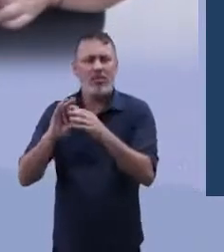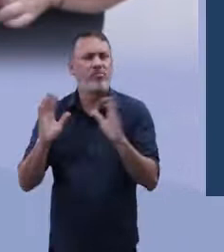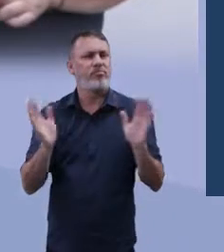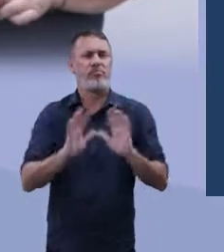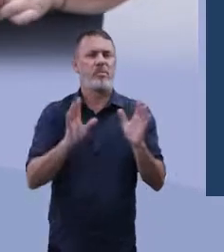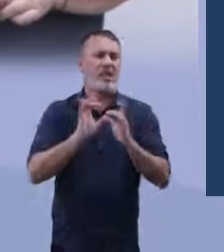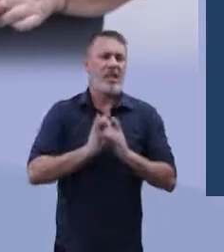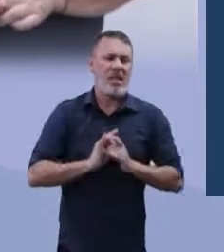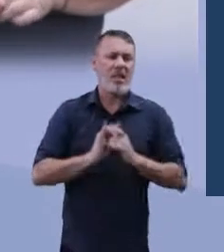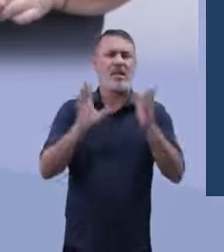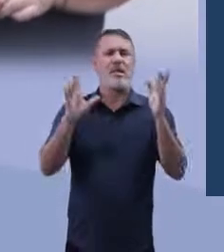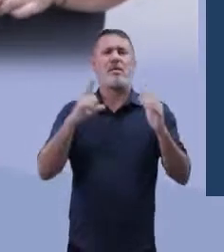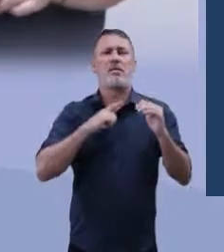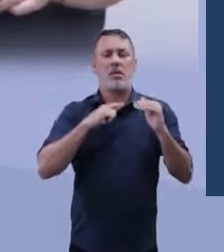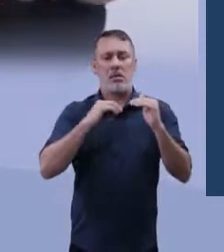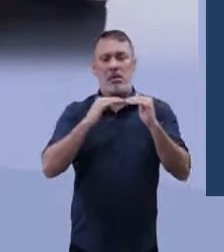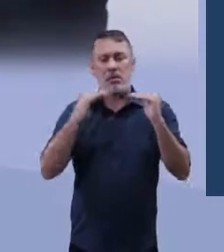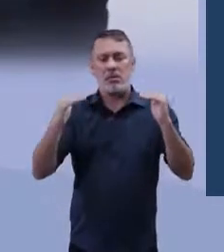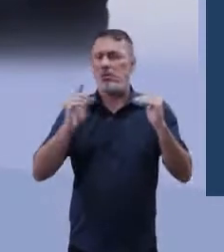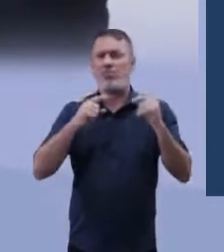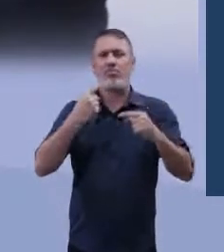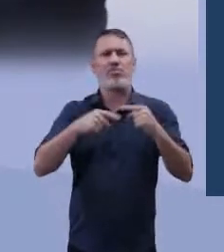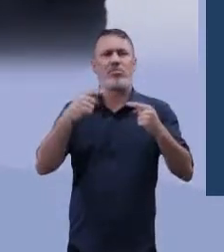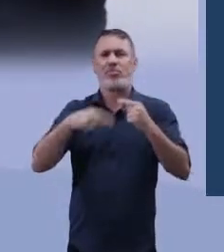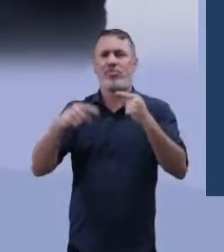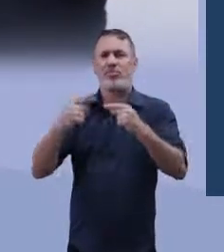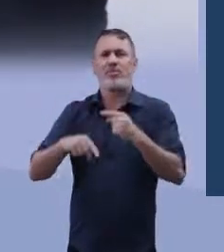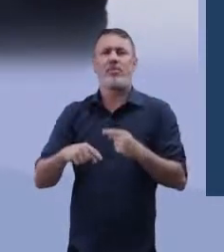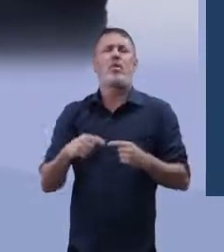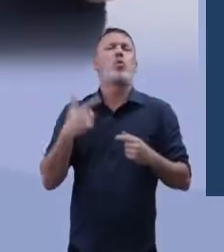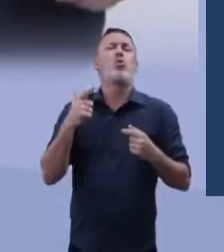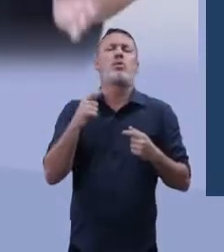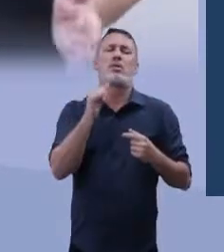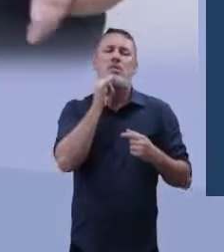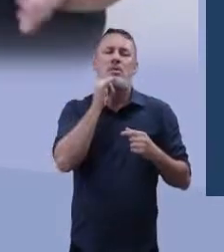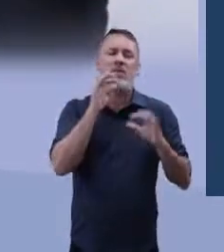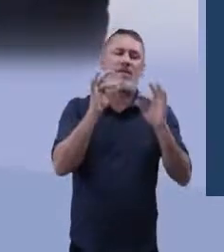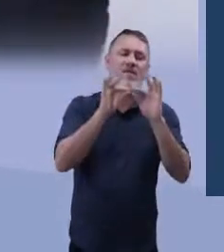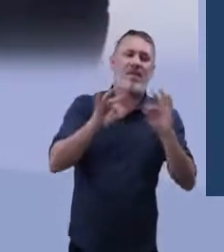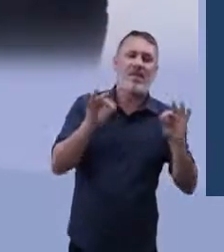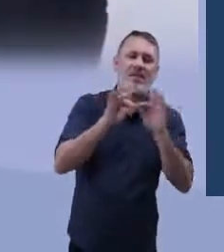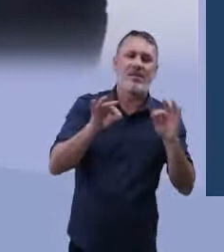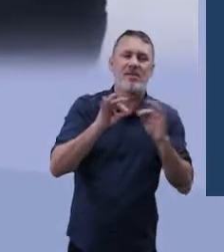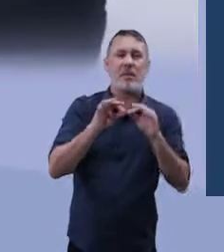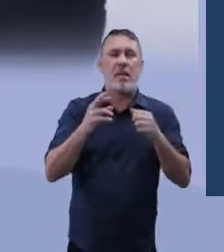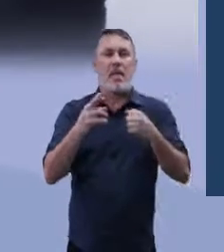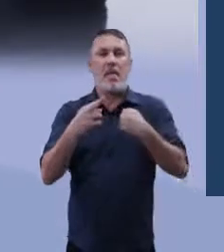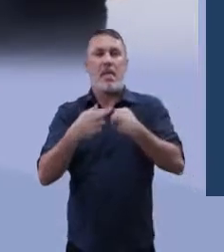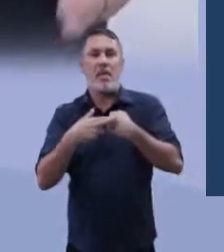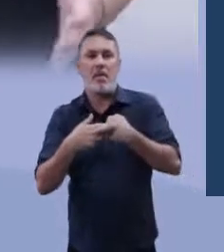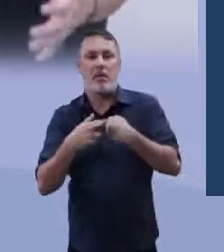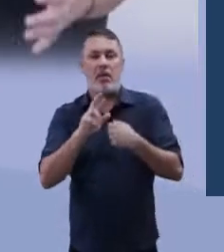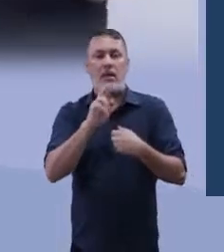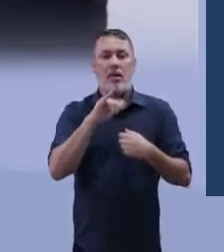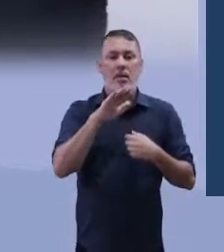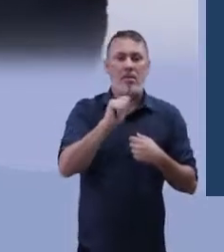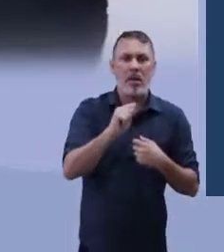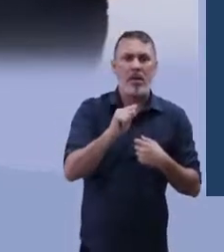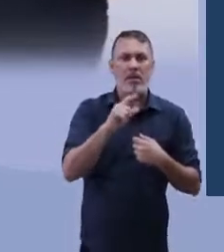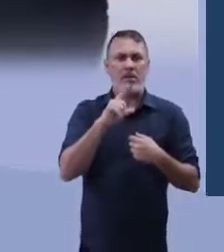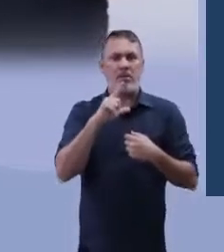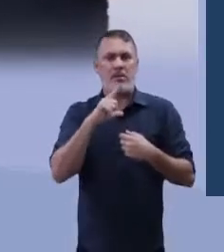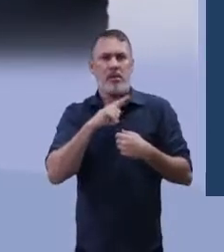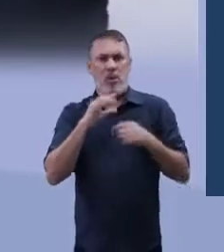uma métrica irregular. Então, não haverá mais versos decassílabos, como estudamos, rimas ricas,